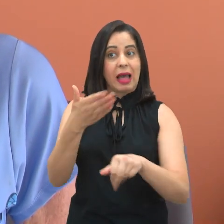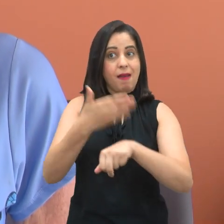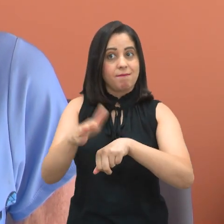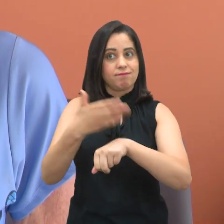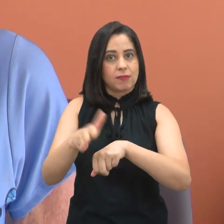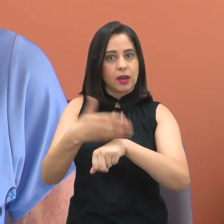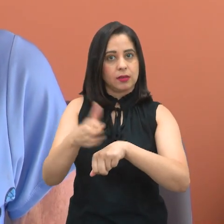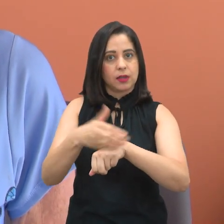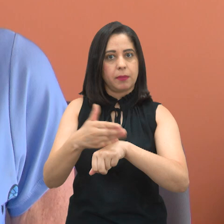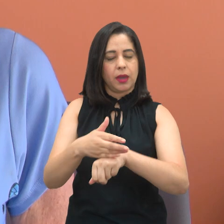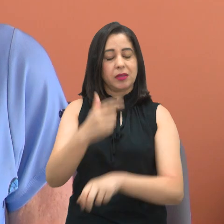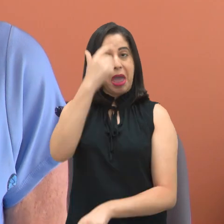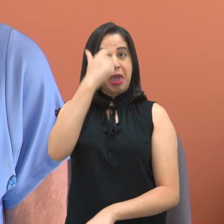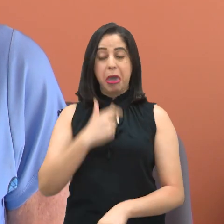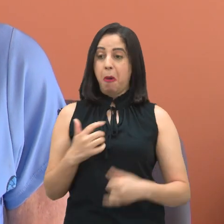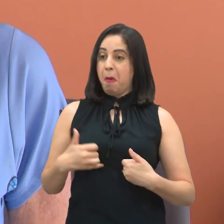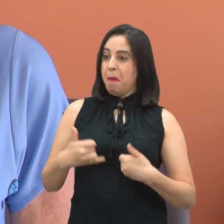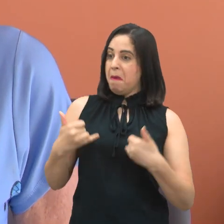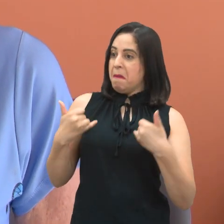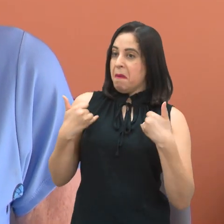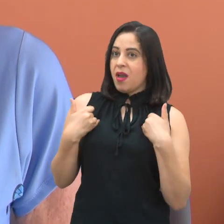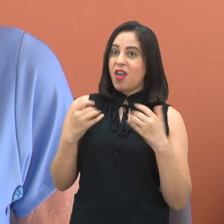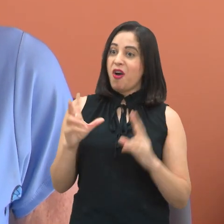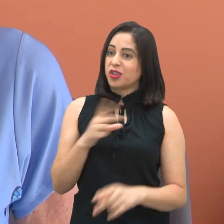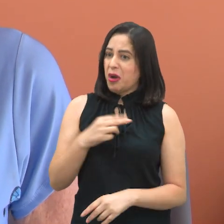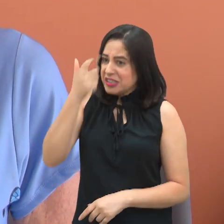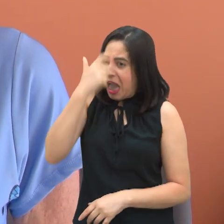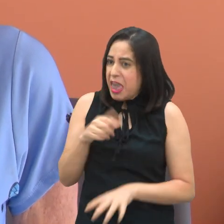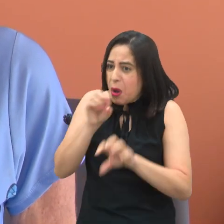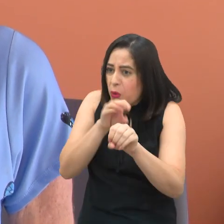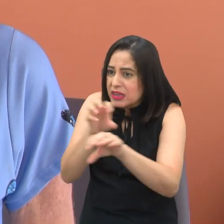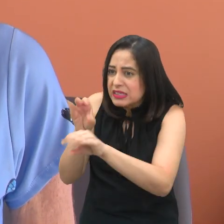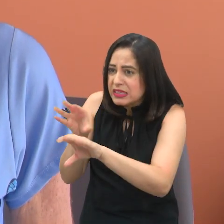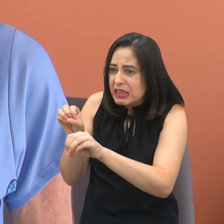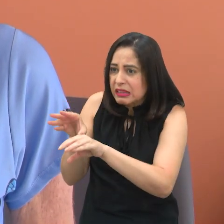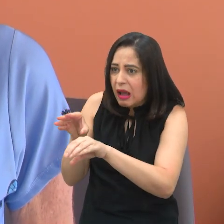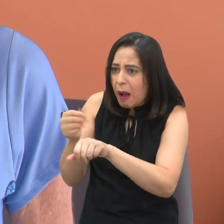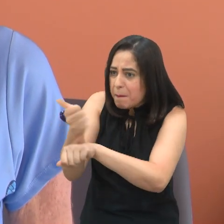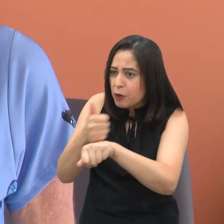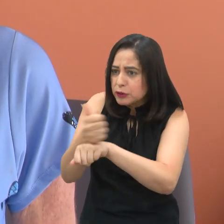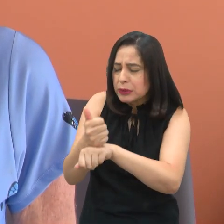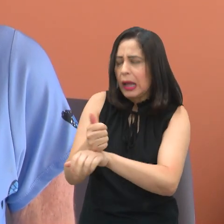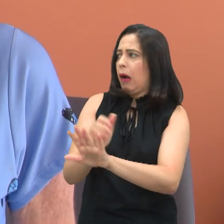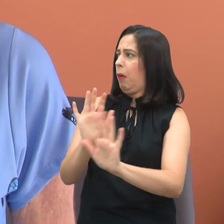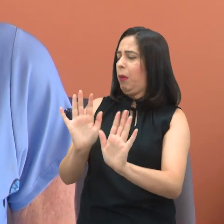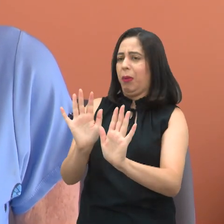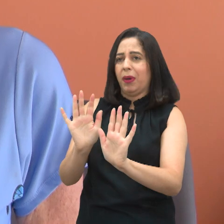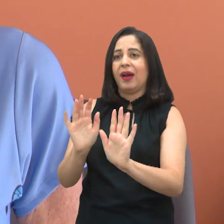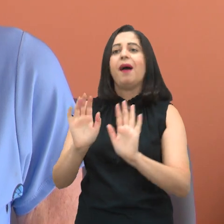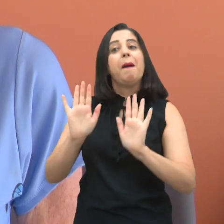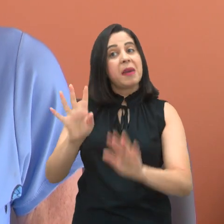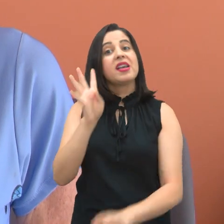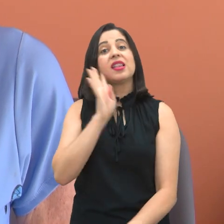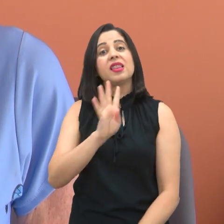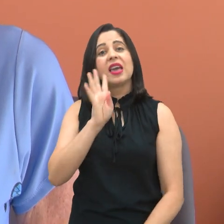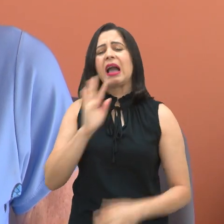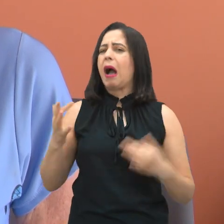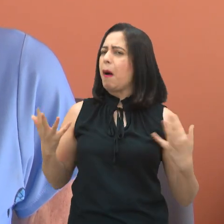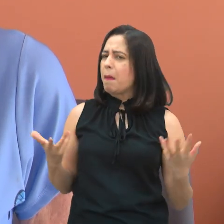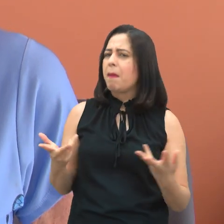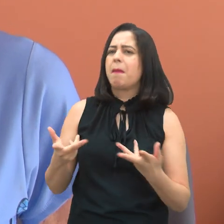esse teste. Eu até me senti lisonjeada, né? Quem sou eu ensinar profissionais de saúde a fazer um teste, né? Mas foi muito